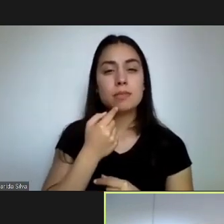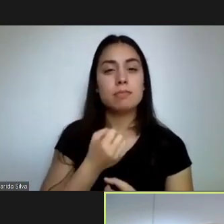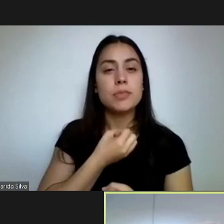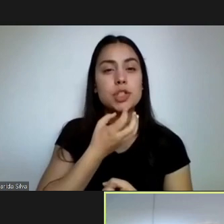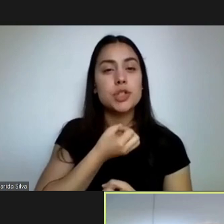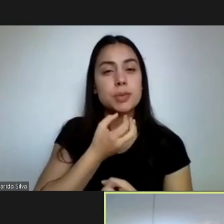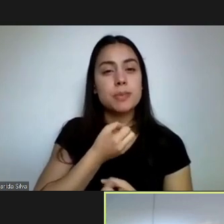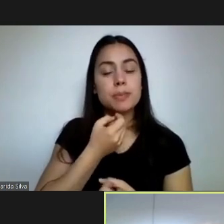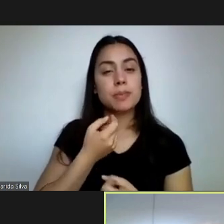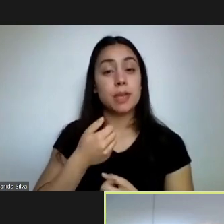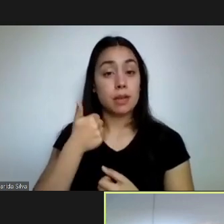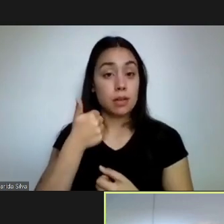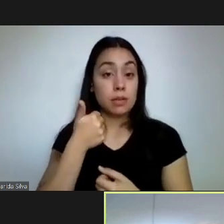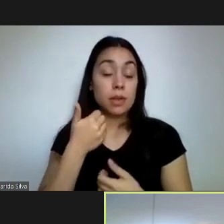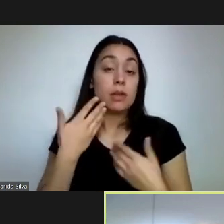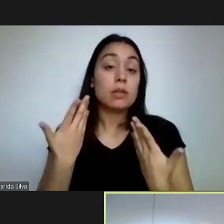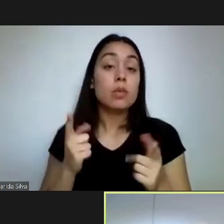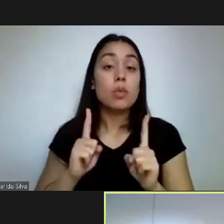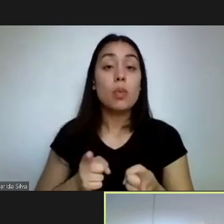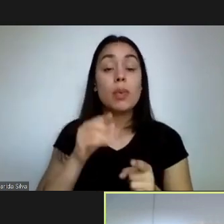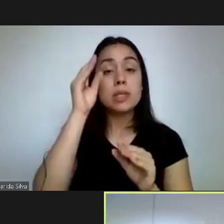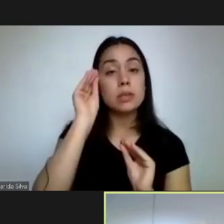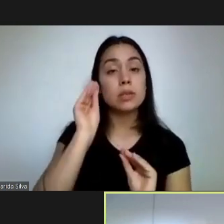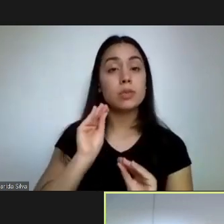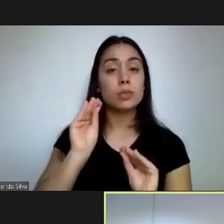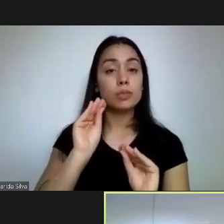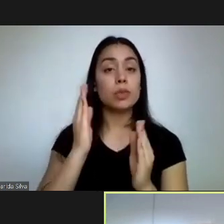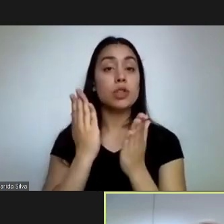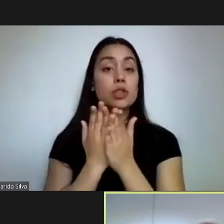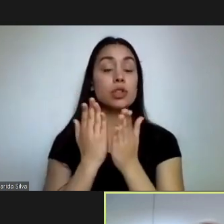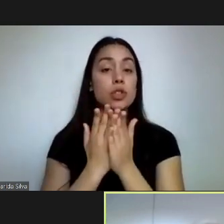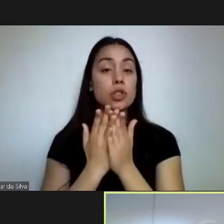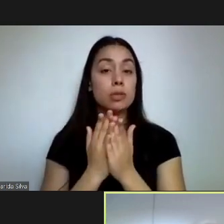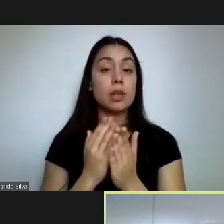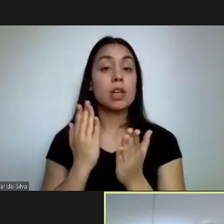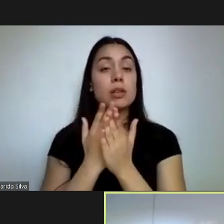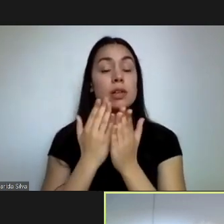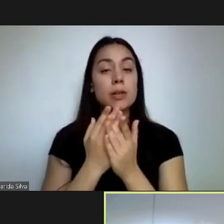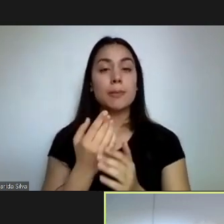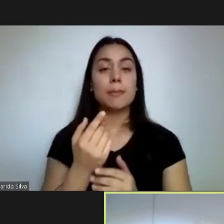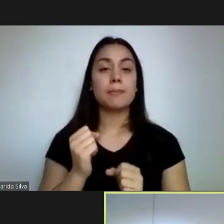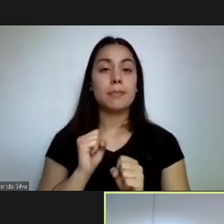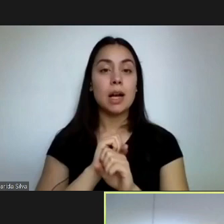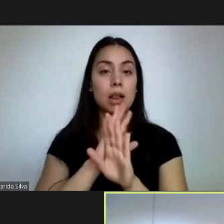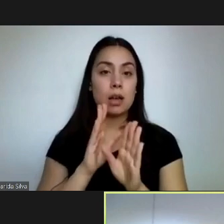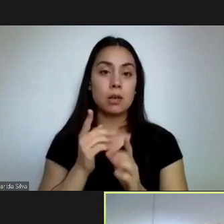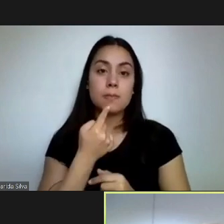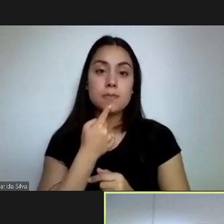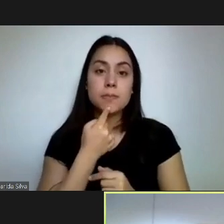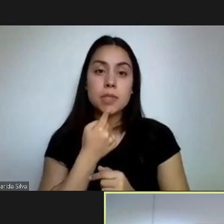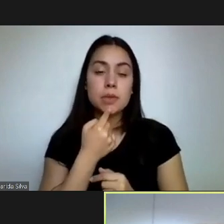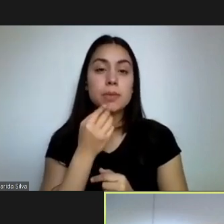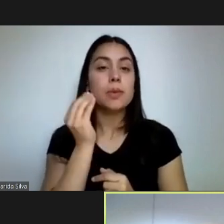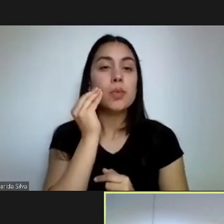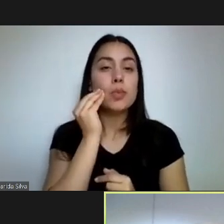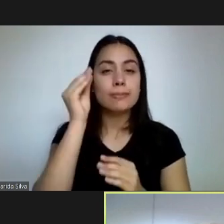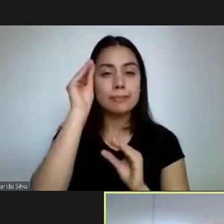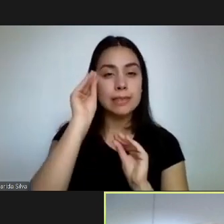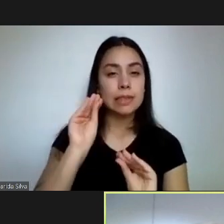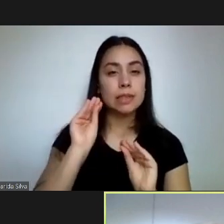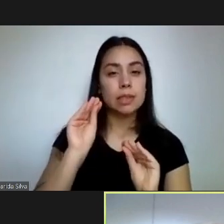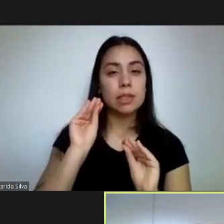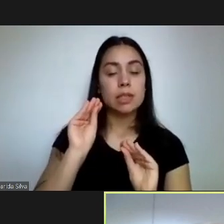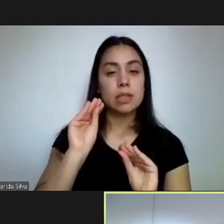obviamente. E a educação tem que ter esta consciência, tem que ter este papel. E nós temos, felizmente, as